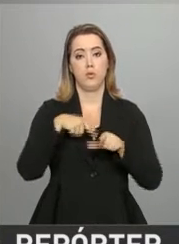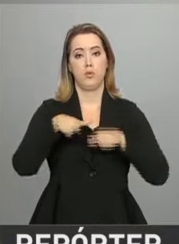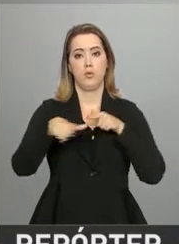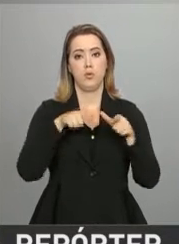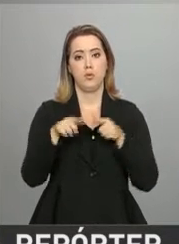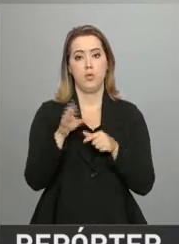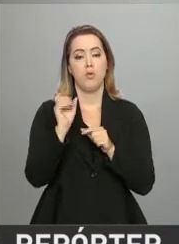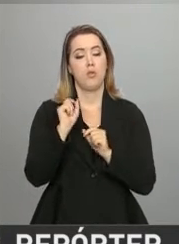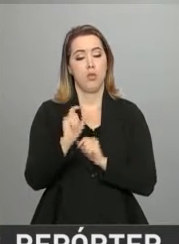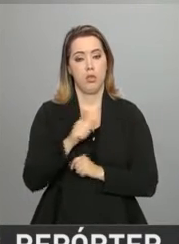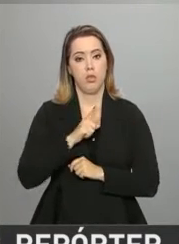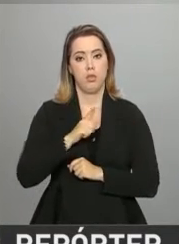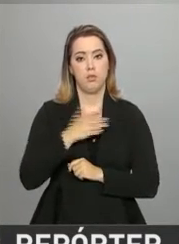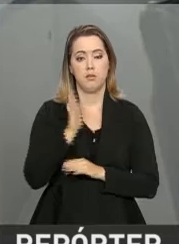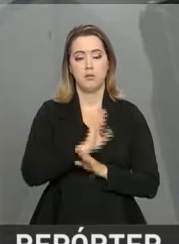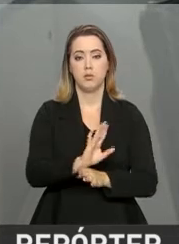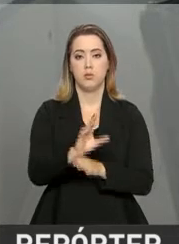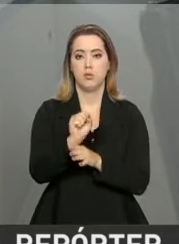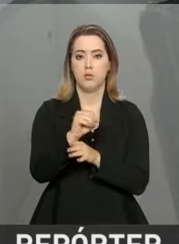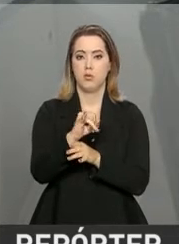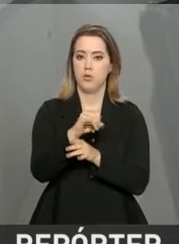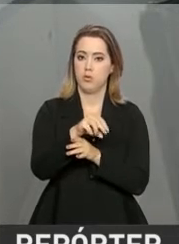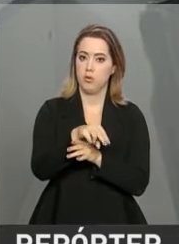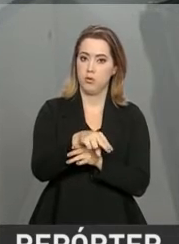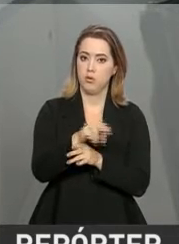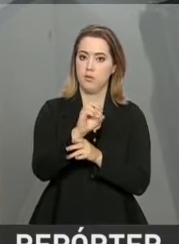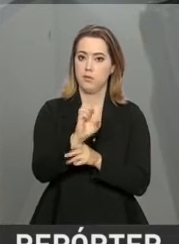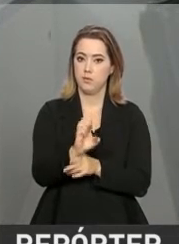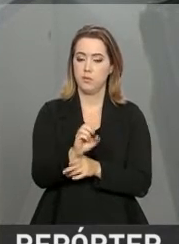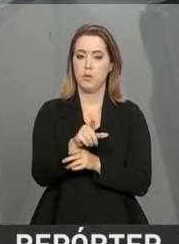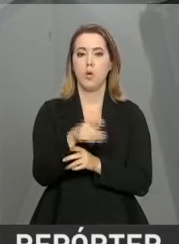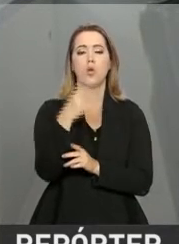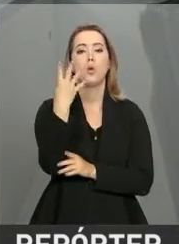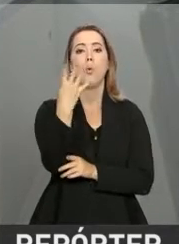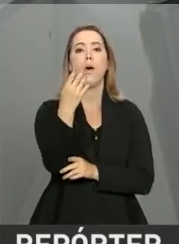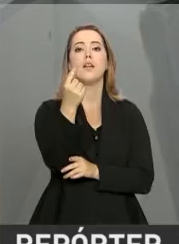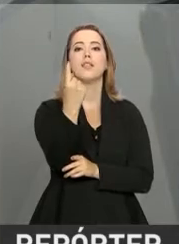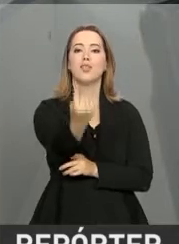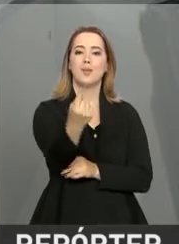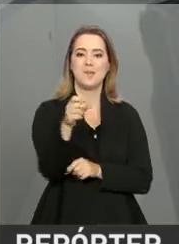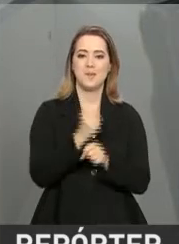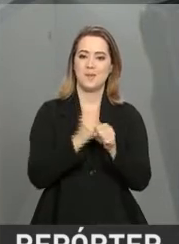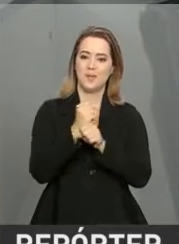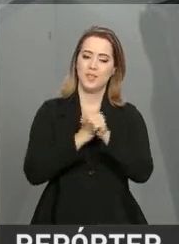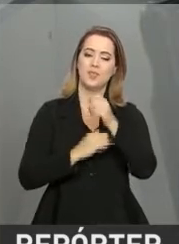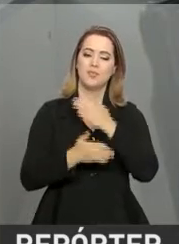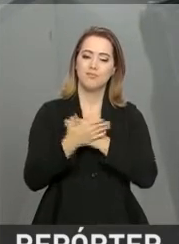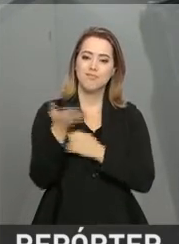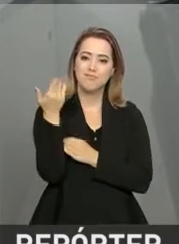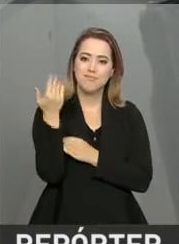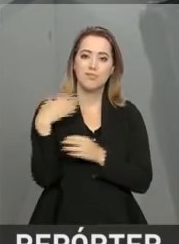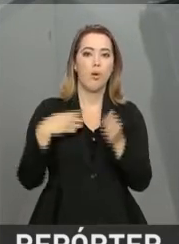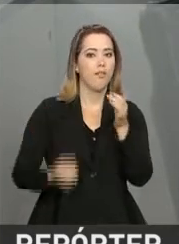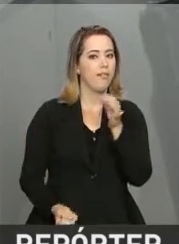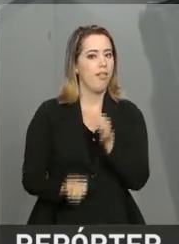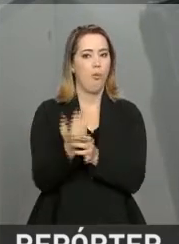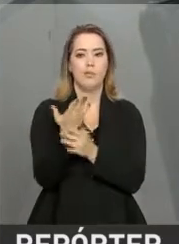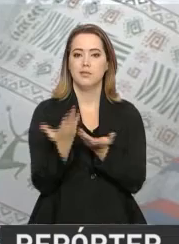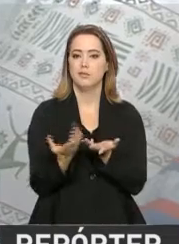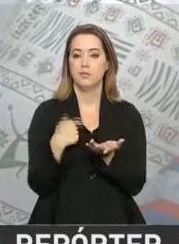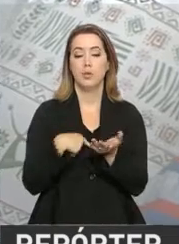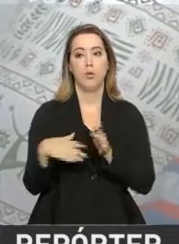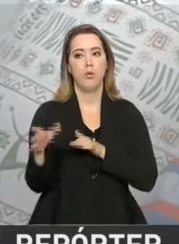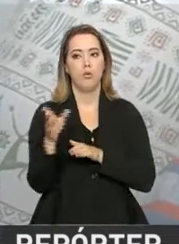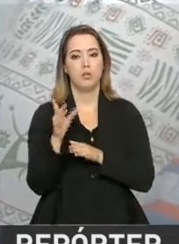podem contar com a ajuda do SINE. Desde que foi criado, há 41 anos, o sistema funciona como um intermediador de mão de